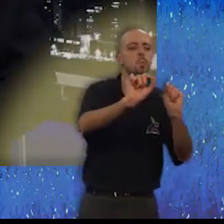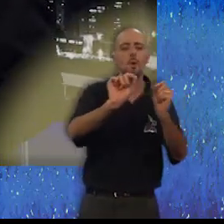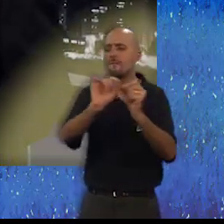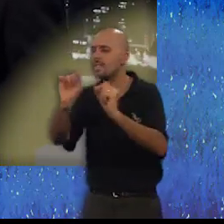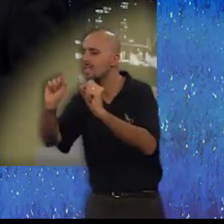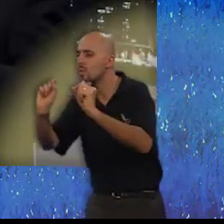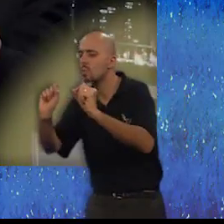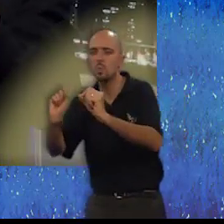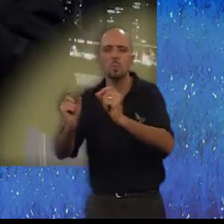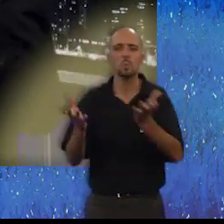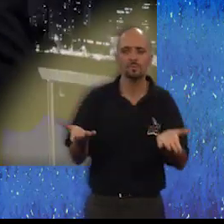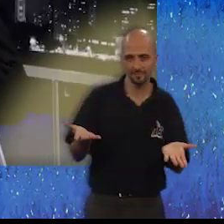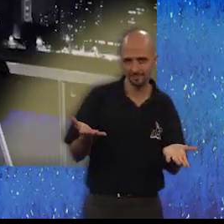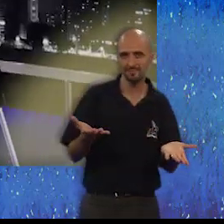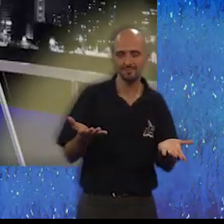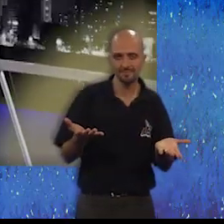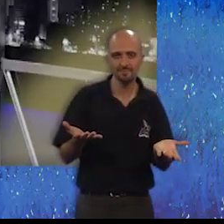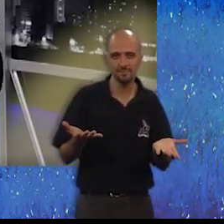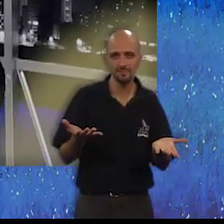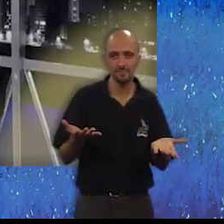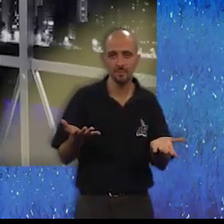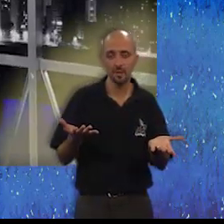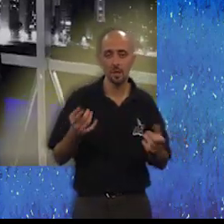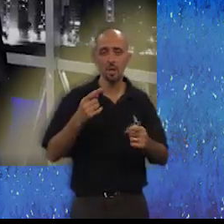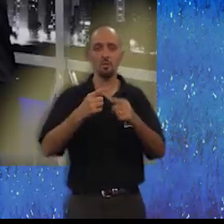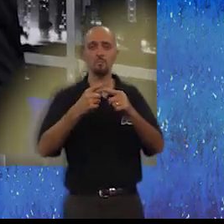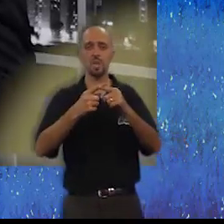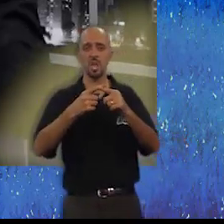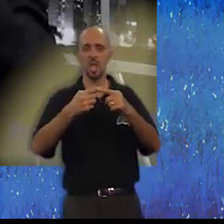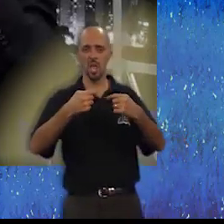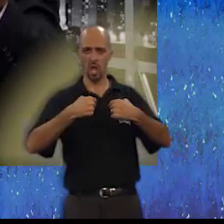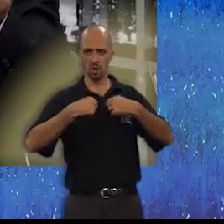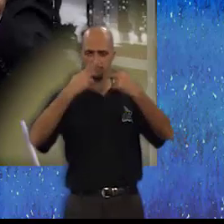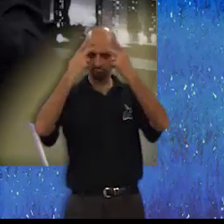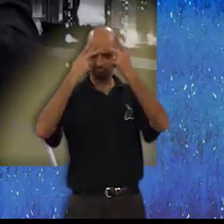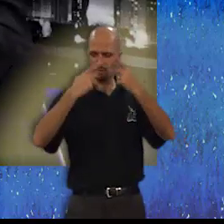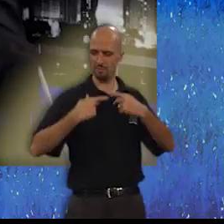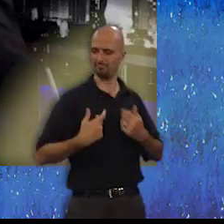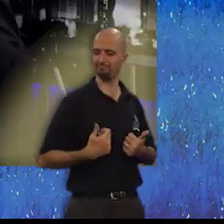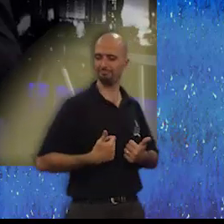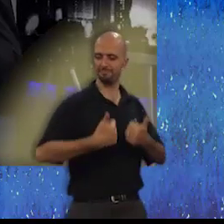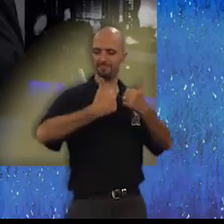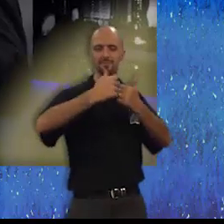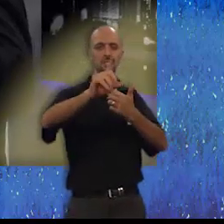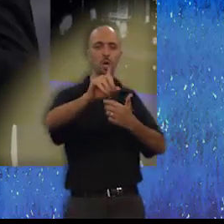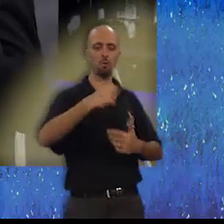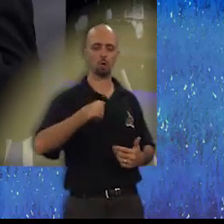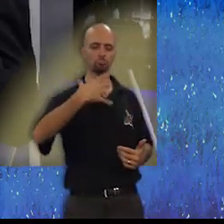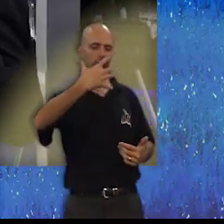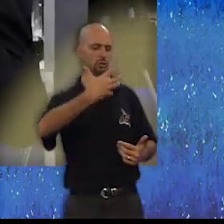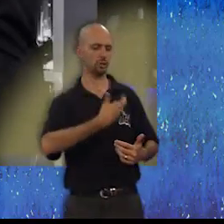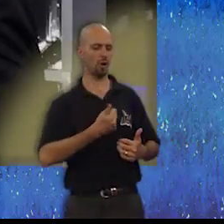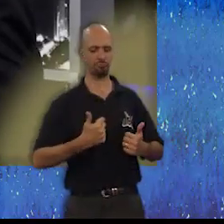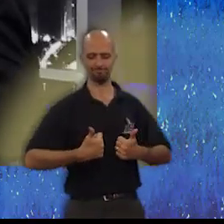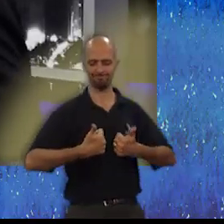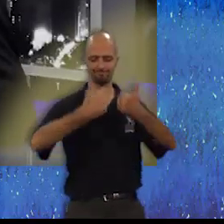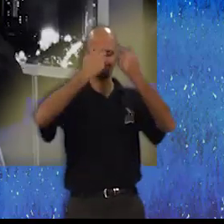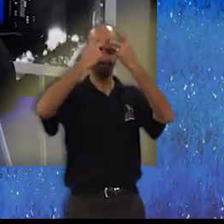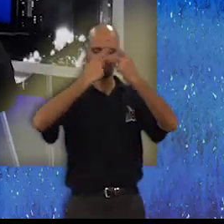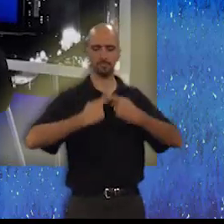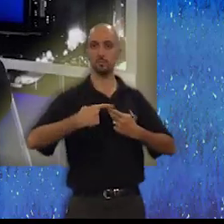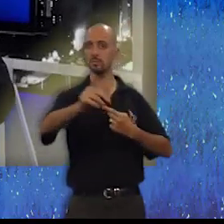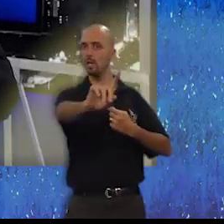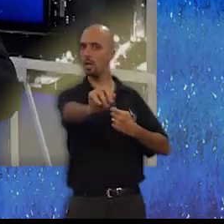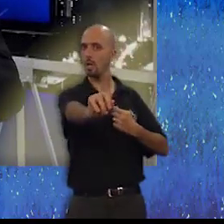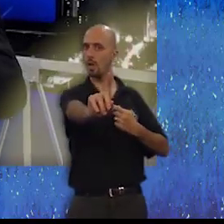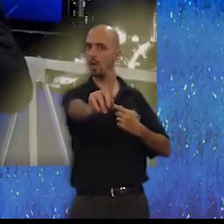nada. Os méritos não são nossos. Você não tem mérito para ser salvo, eu também não tenho. Os méritos